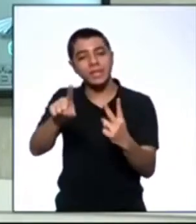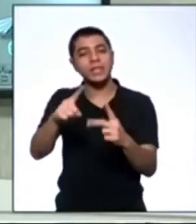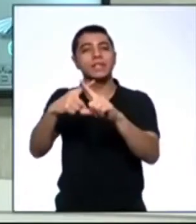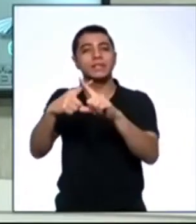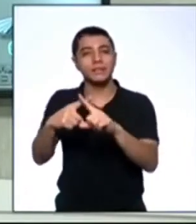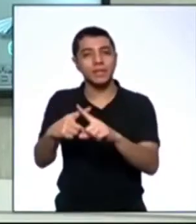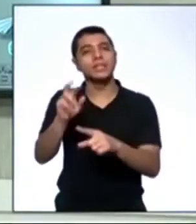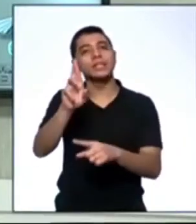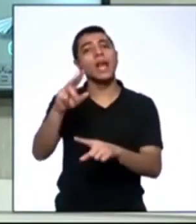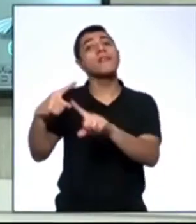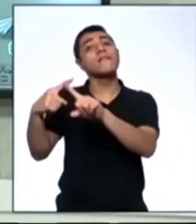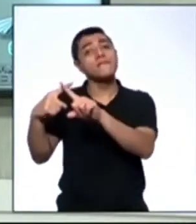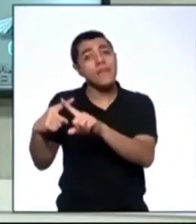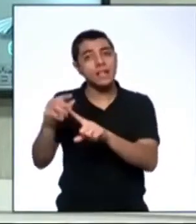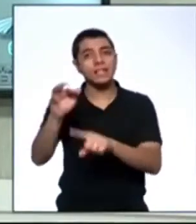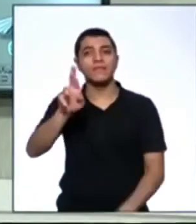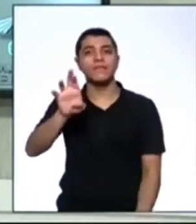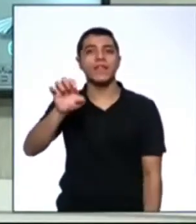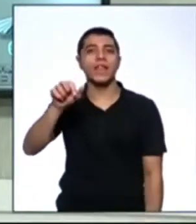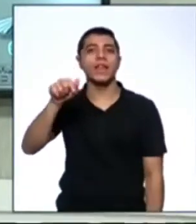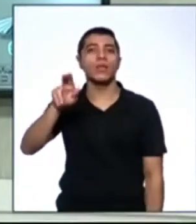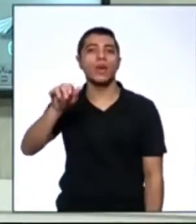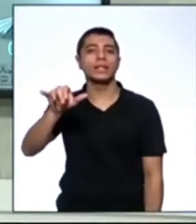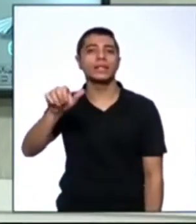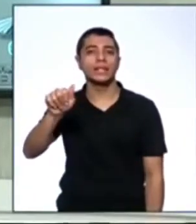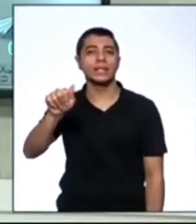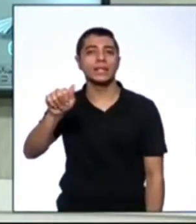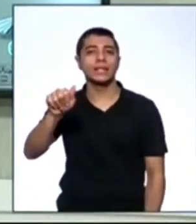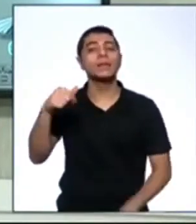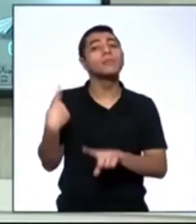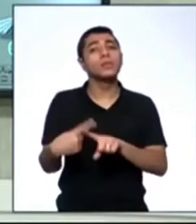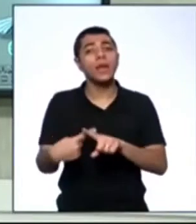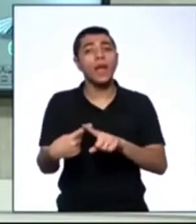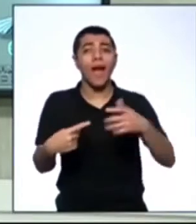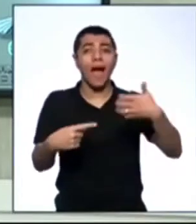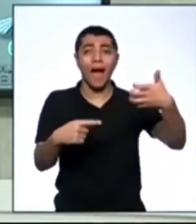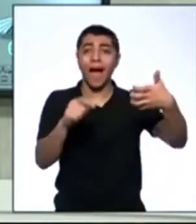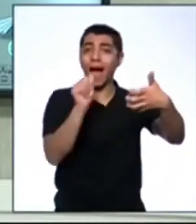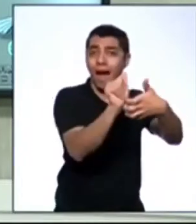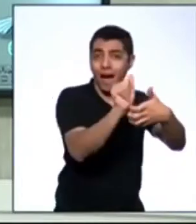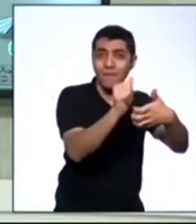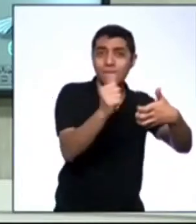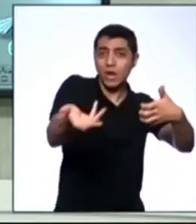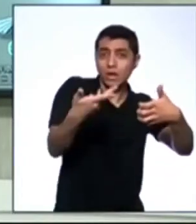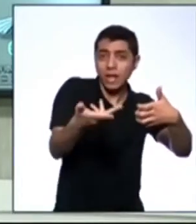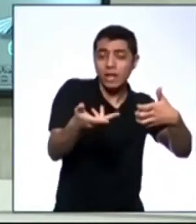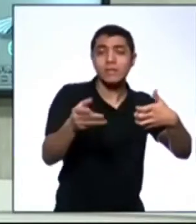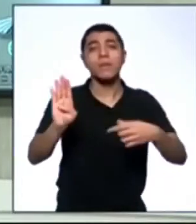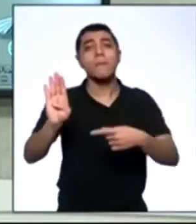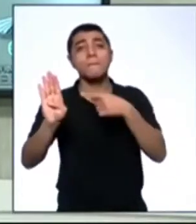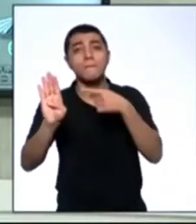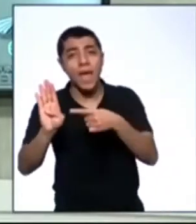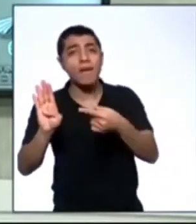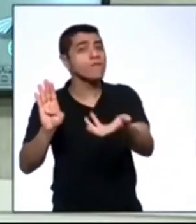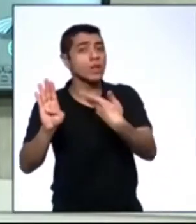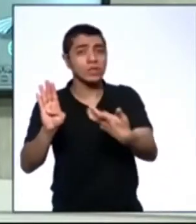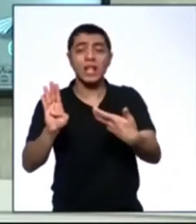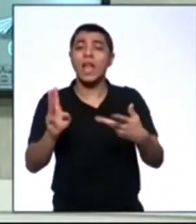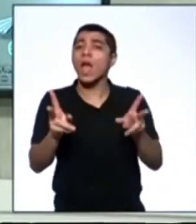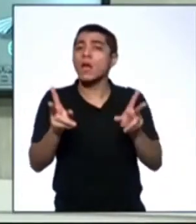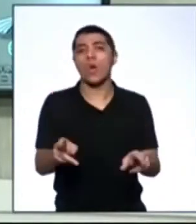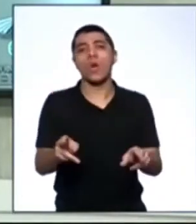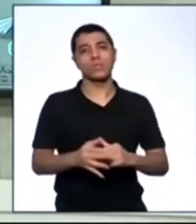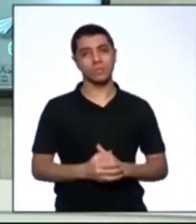a velocidade da periferia de A é igual à velocidade da periferia de B. Esse que é o segredo. Eu posso simplificar o 2π com